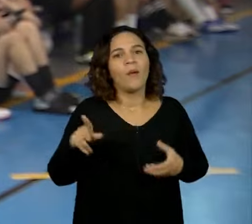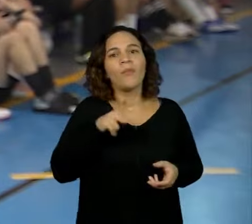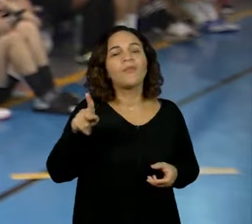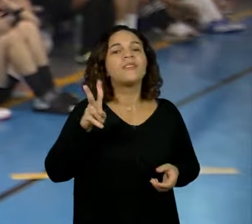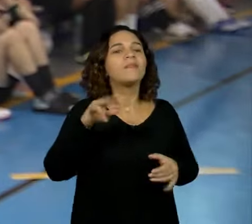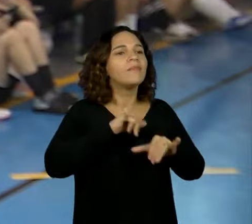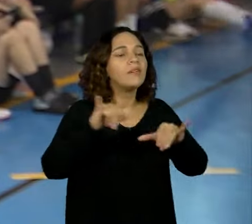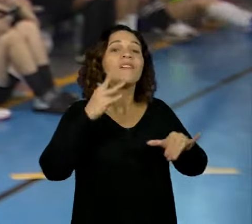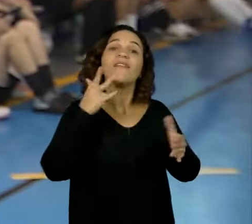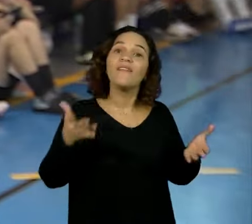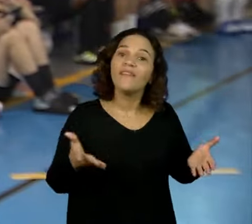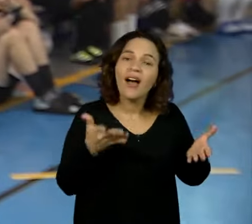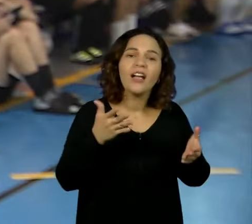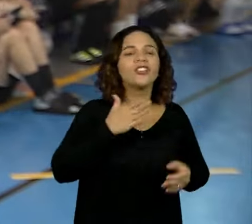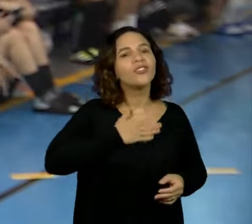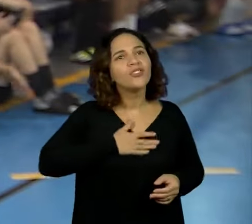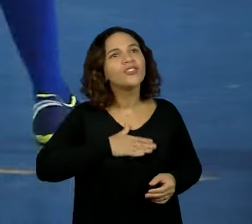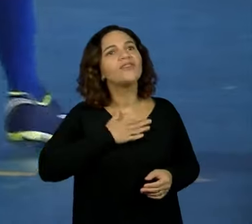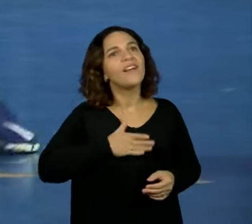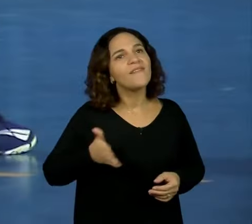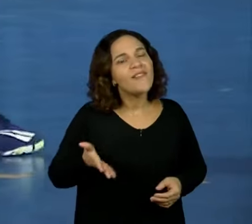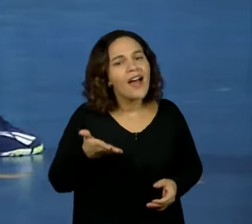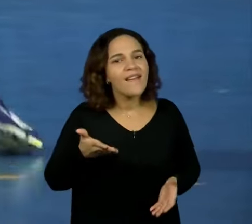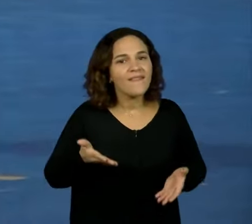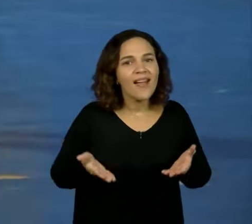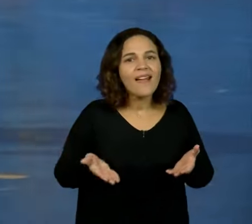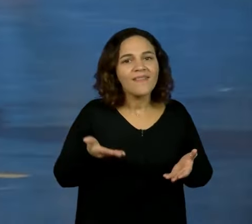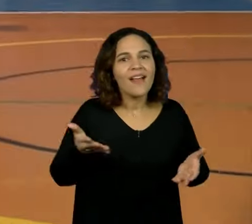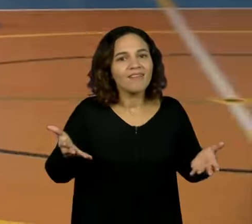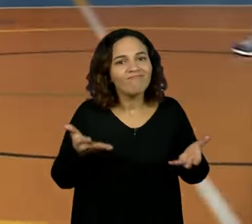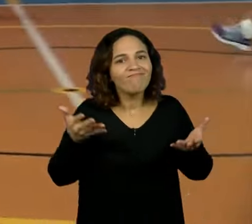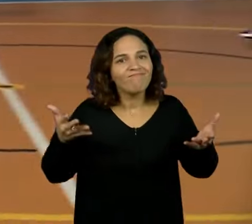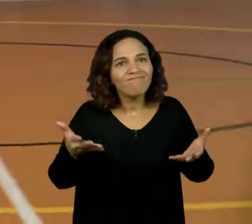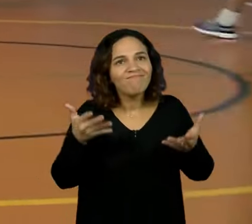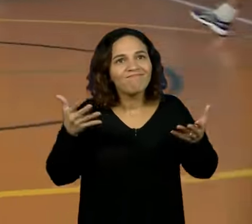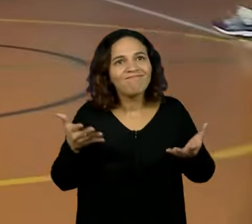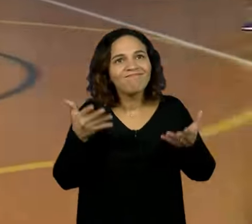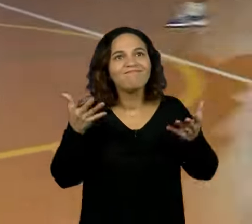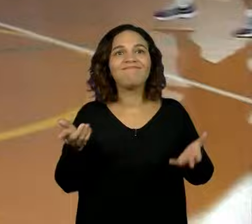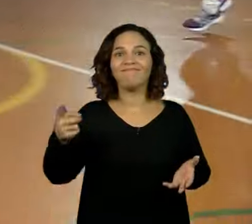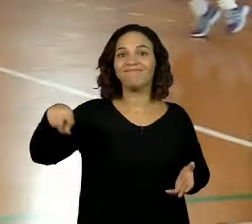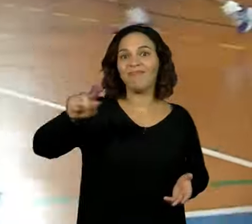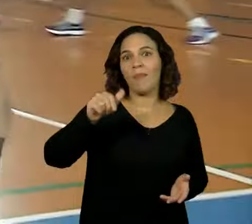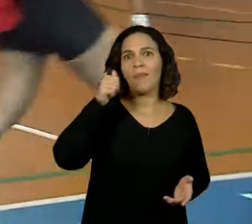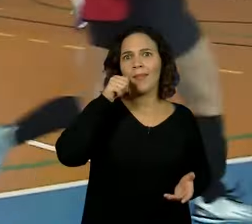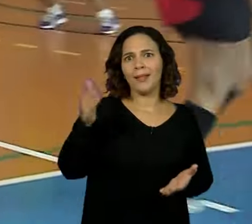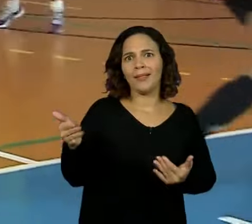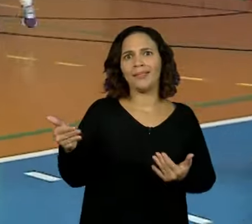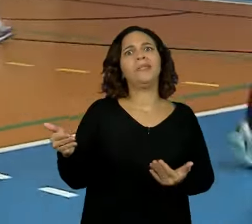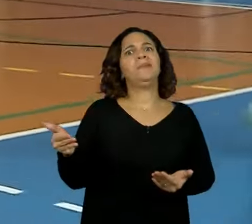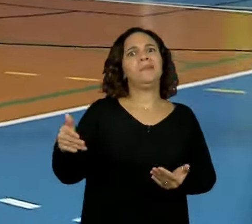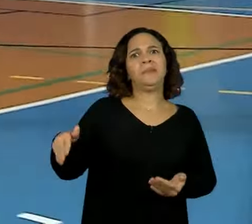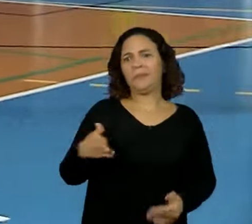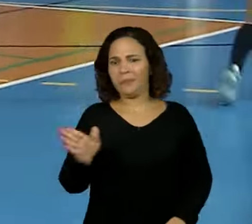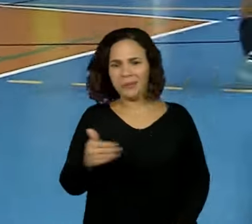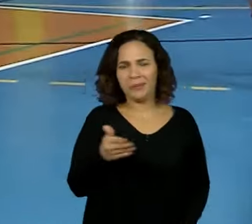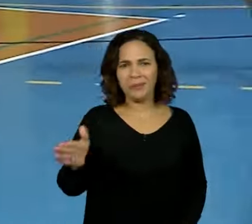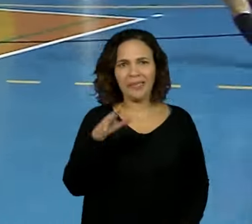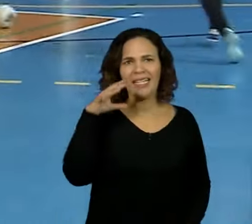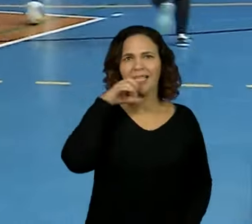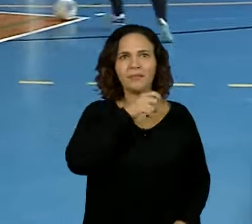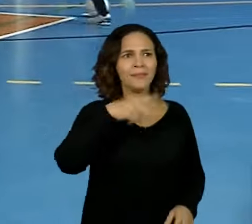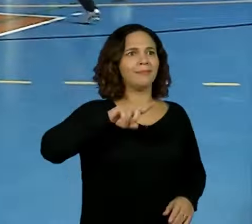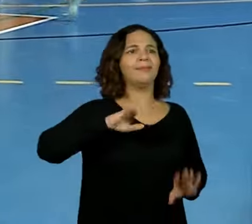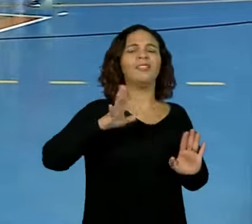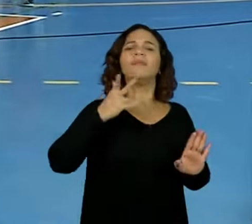fala, vai, vai devagar, mas vai, vai, tipo, porque você fala, nossa, não, as meninas voam, né, mais nova. E a gente, ela, não,